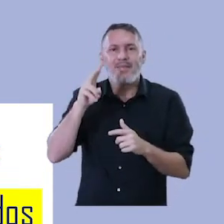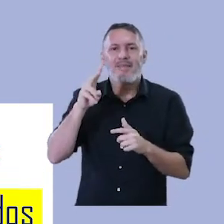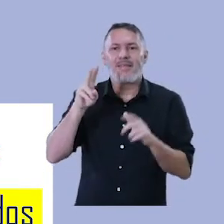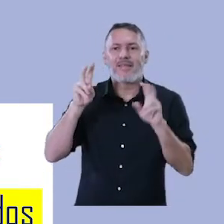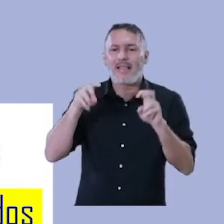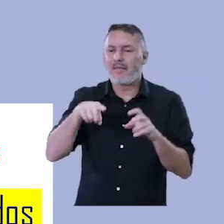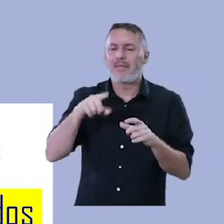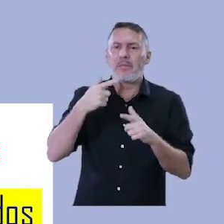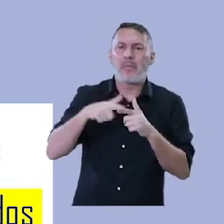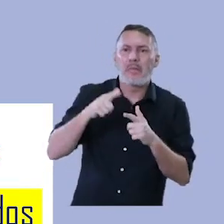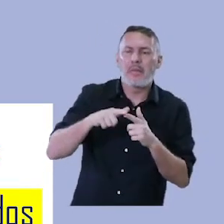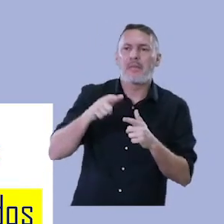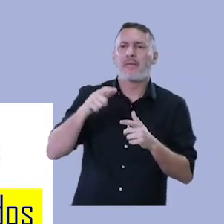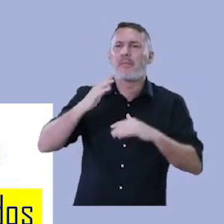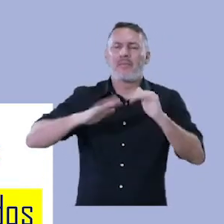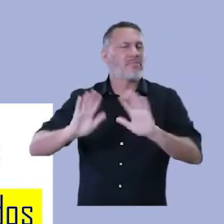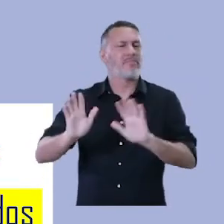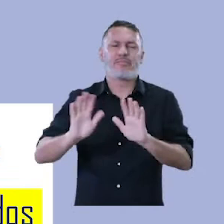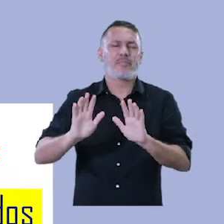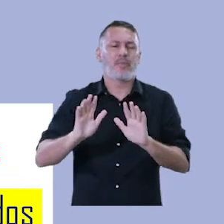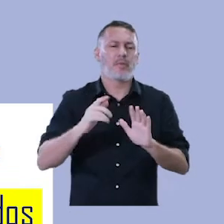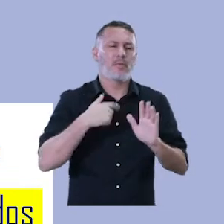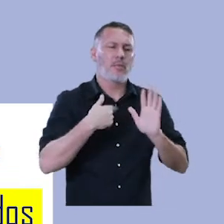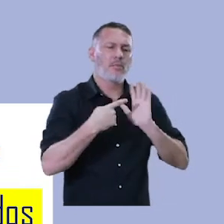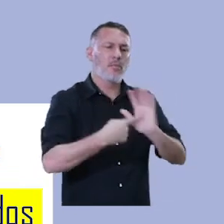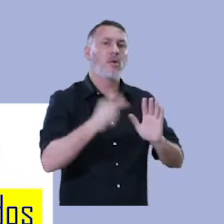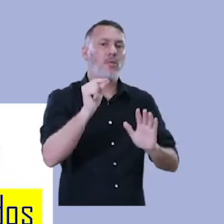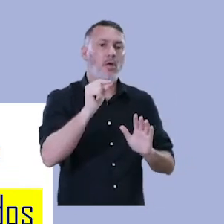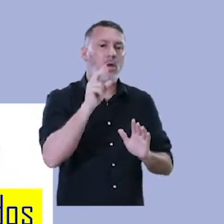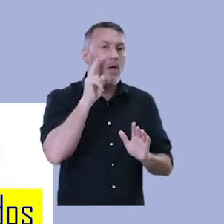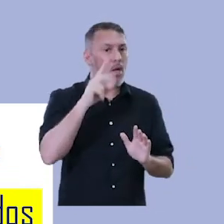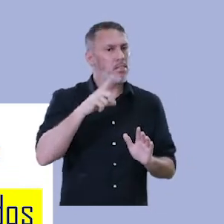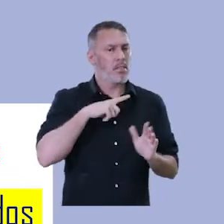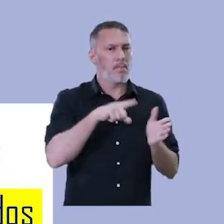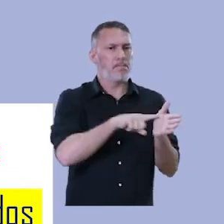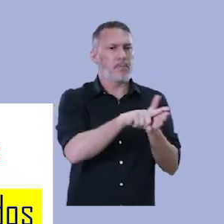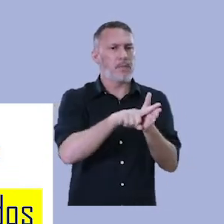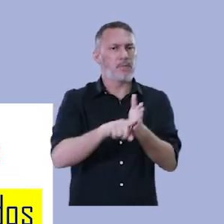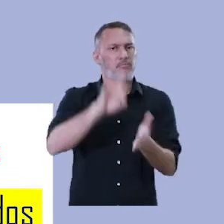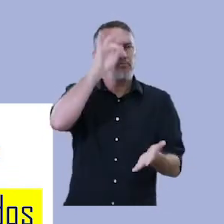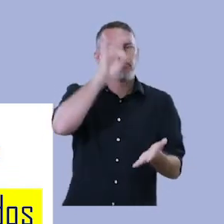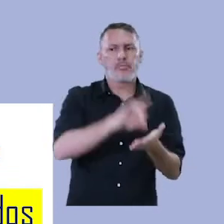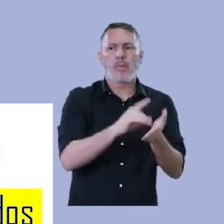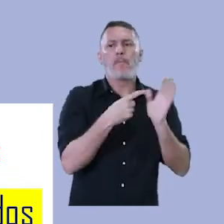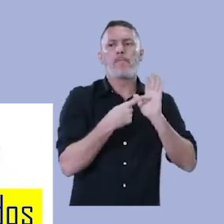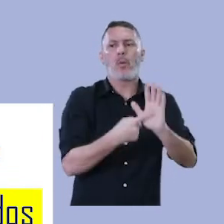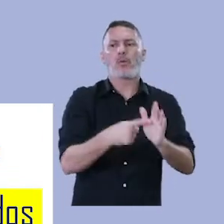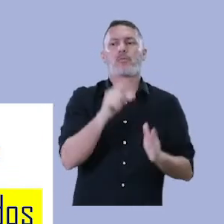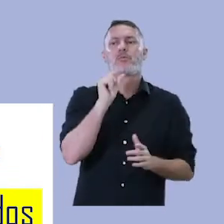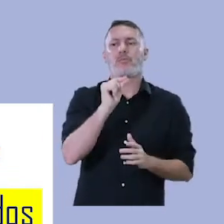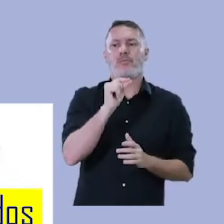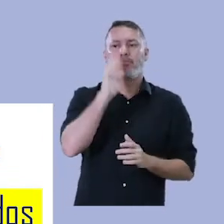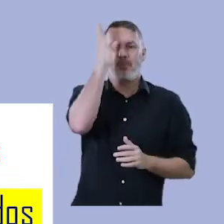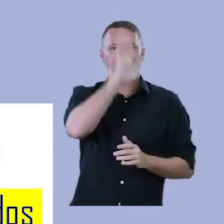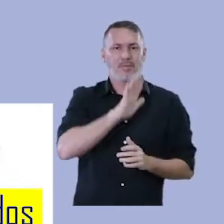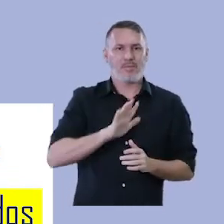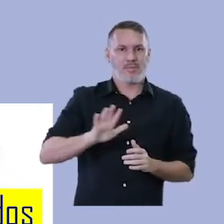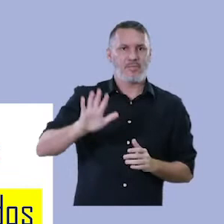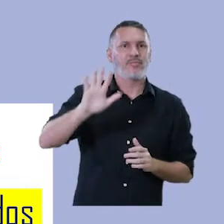no caso desse tema, o analfabetismo funcional, eu vou apresentar para ele uma pesquisa. Olha, as pesquisas do